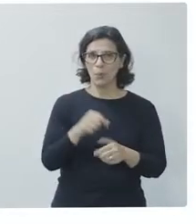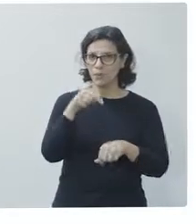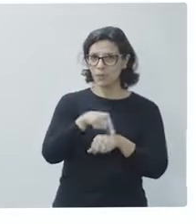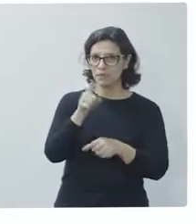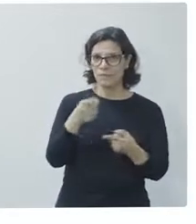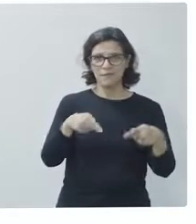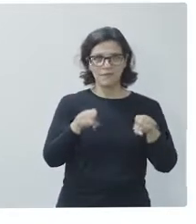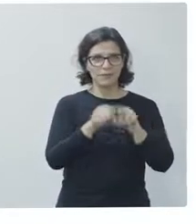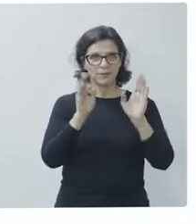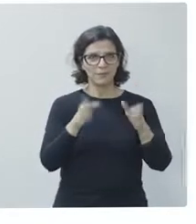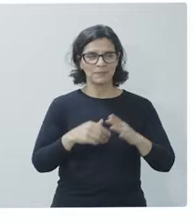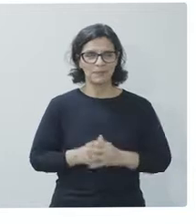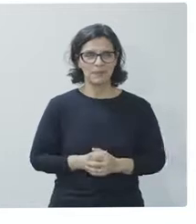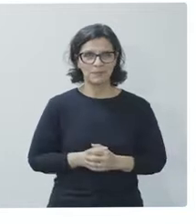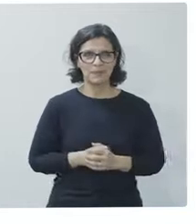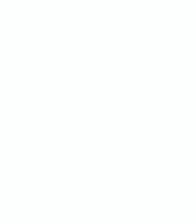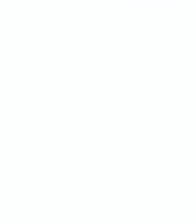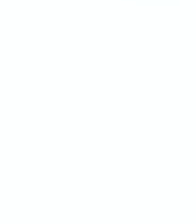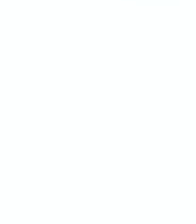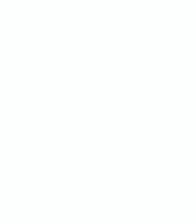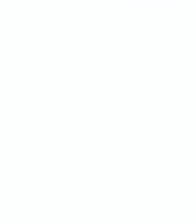Vou dar um tempinho para você e eu já volto.